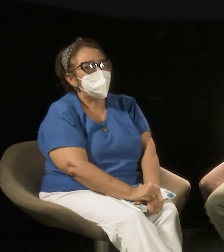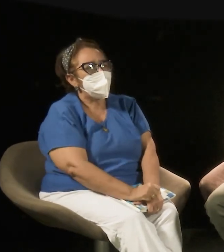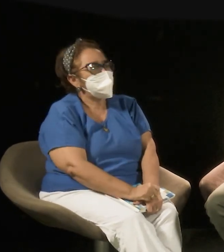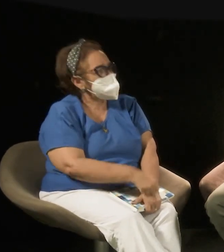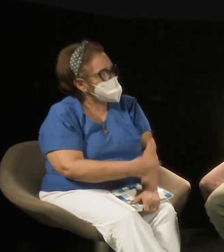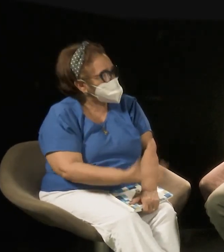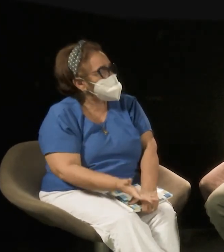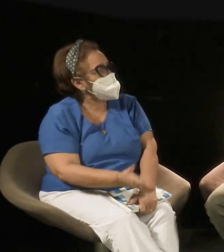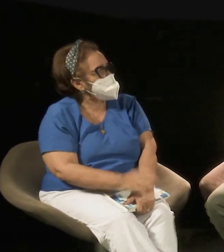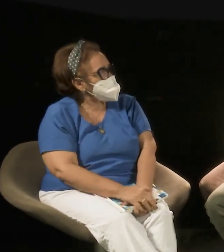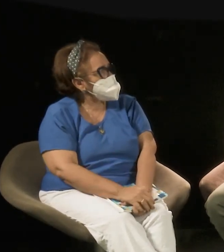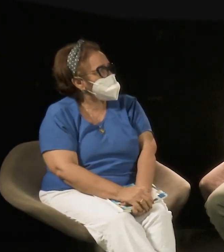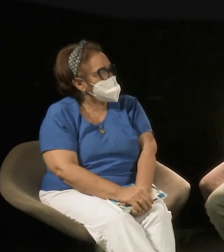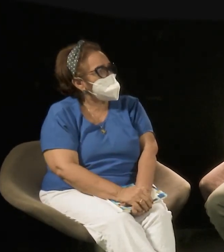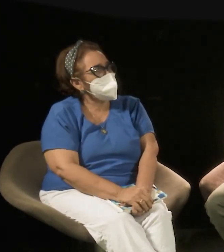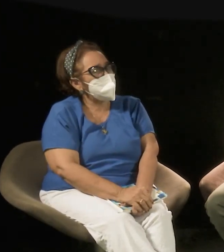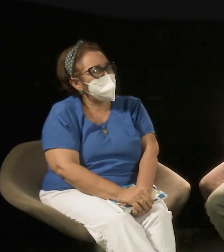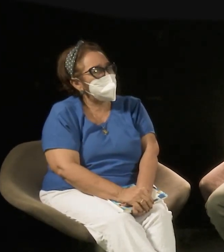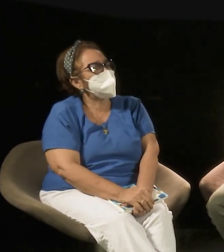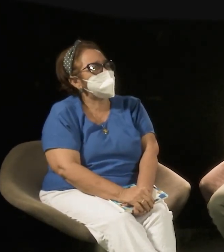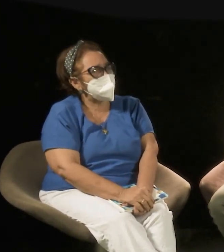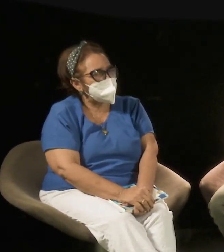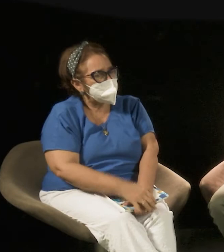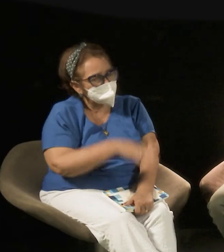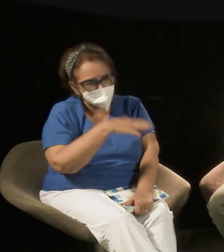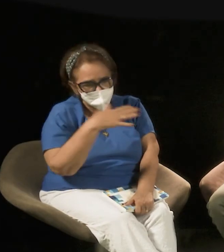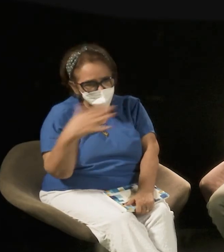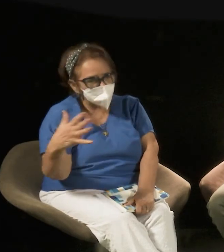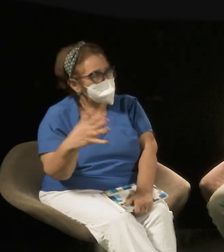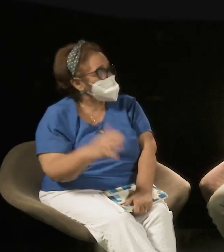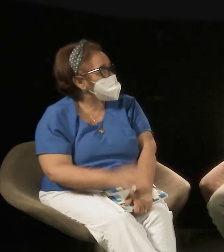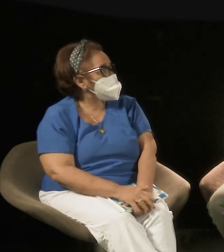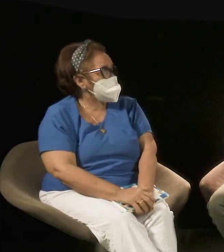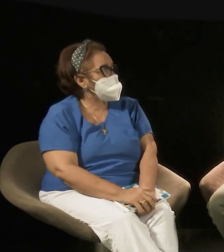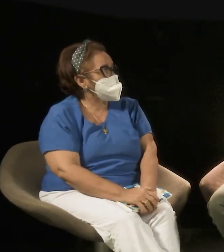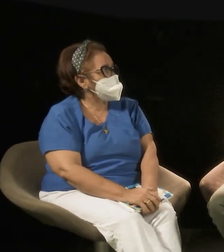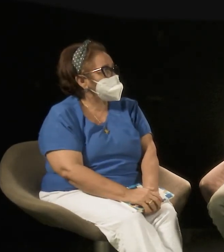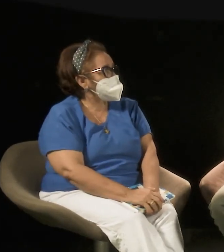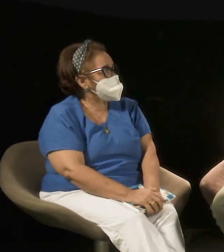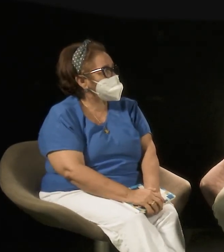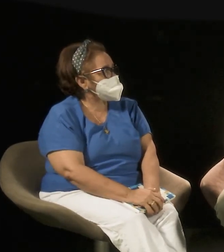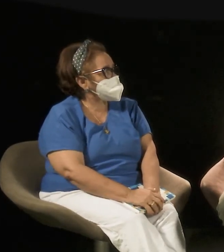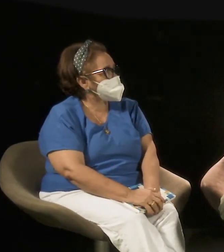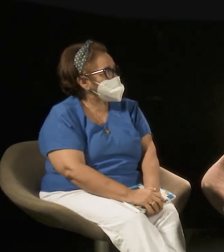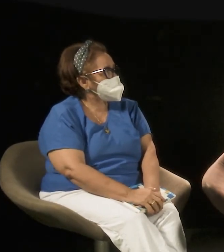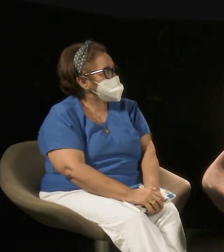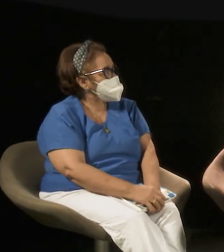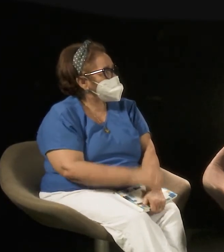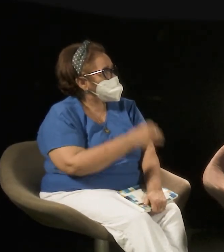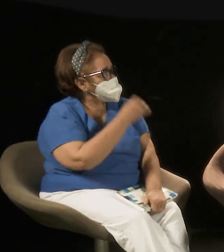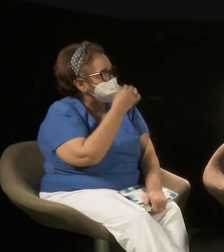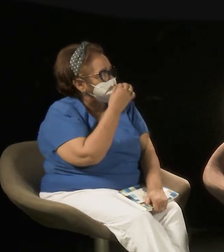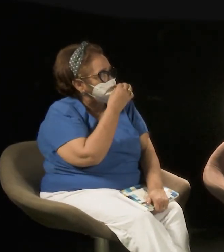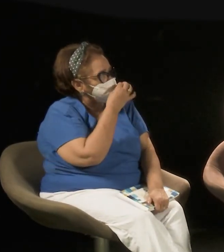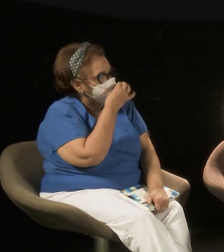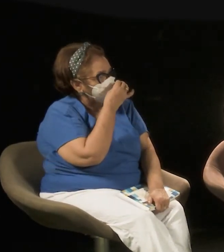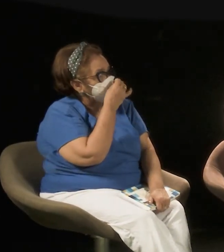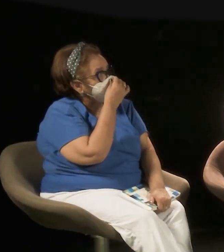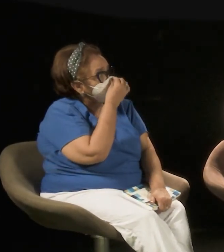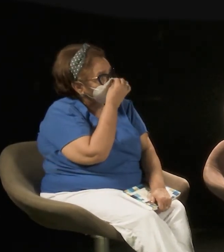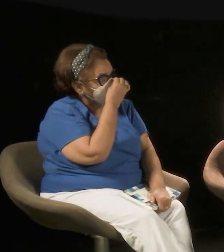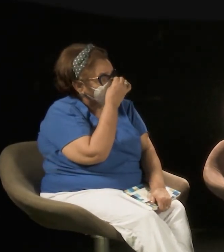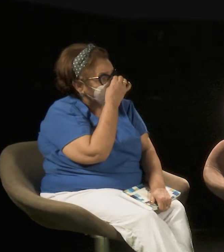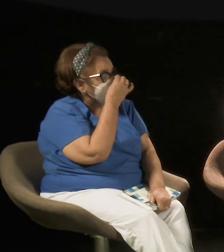social para a gente construir uma sociedade melhor. Perfeito. Porque senão a gente... né? Perfeito. E é um trabalho em conjunto, né, Davi? É um trabalho